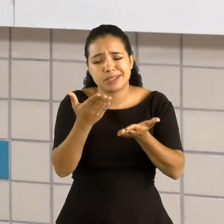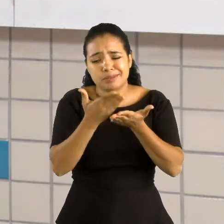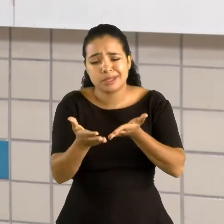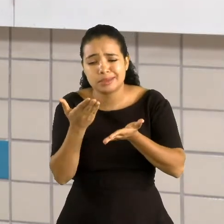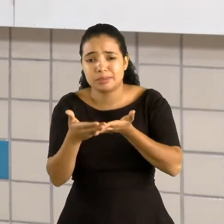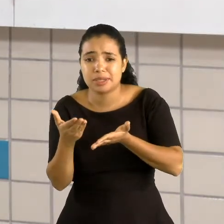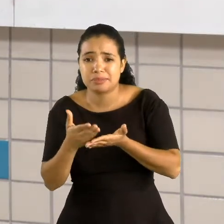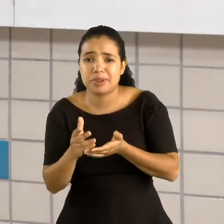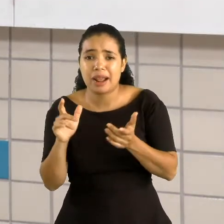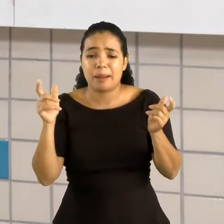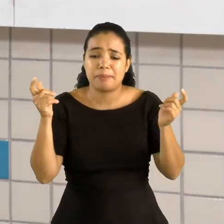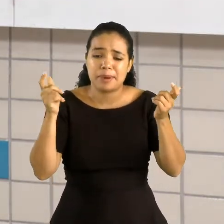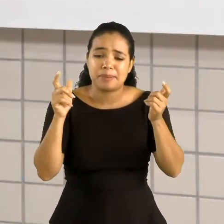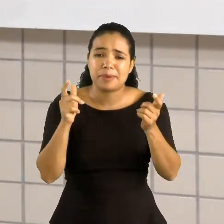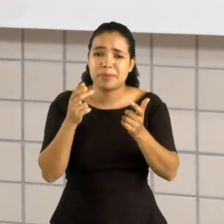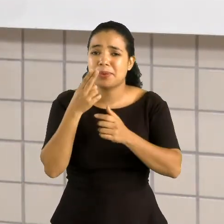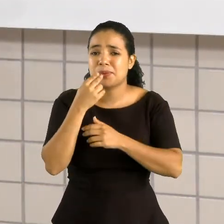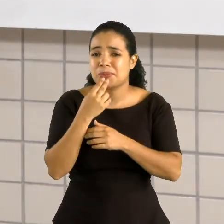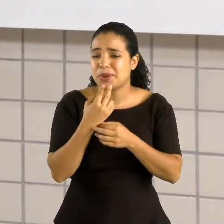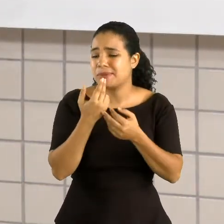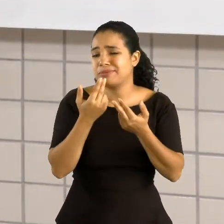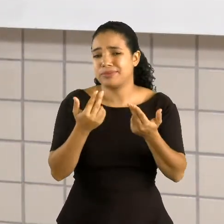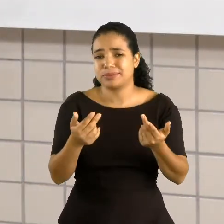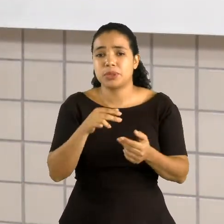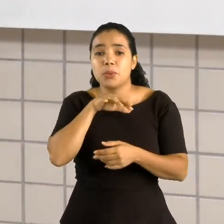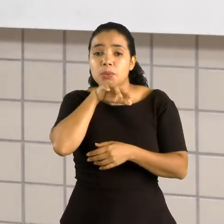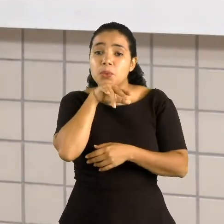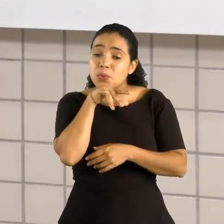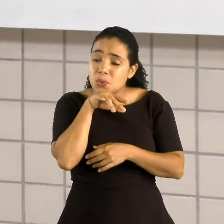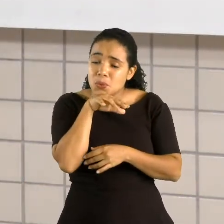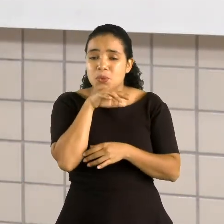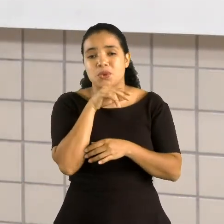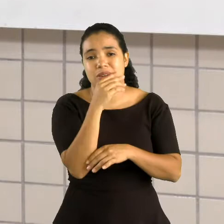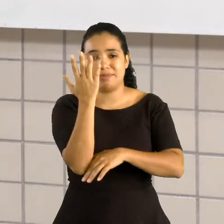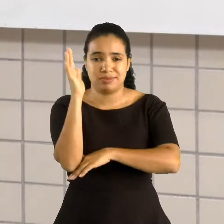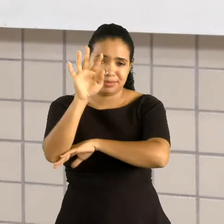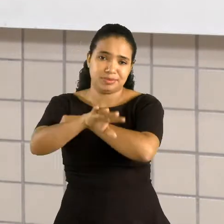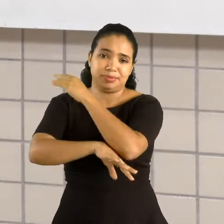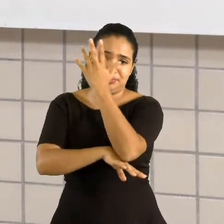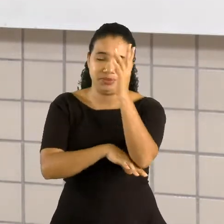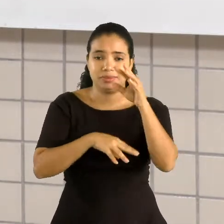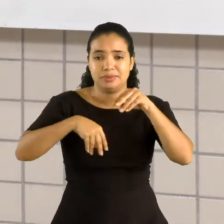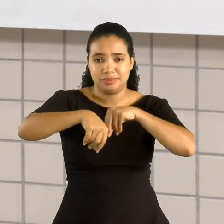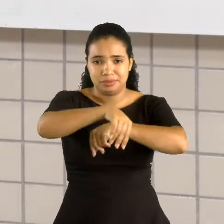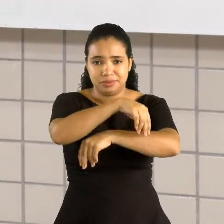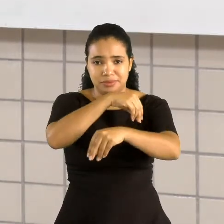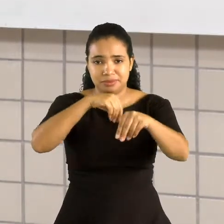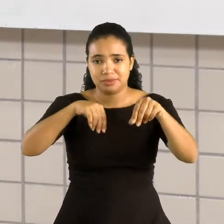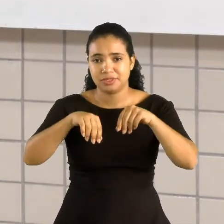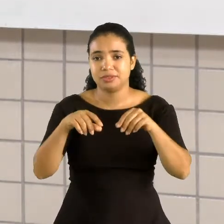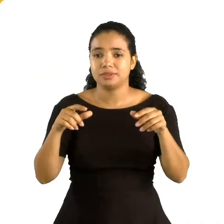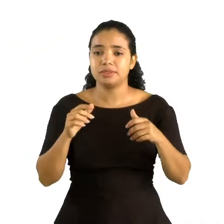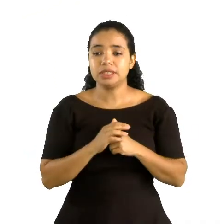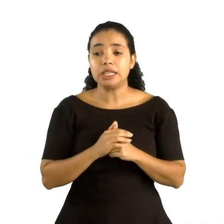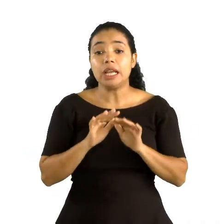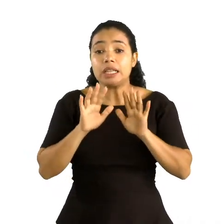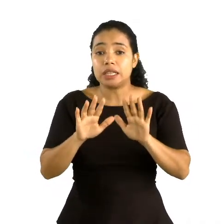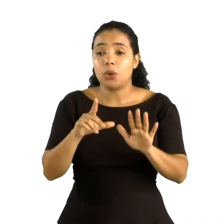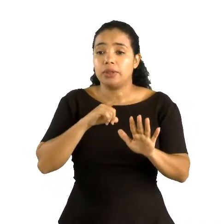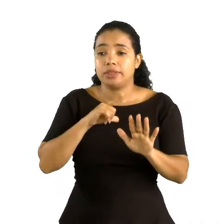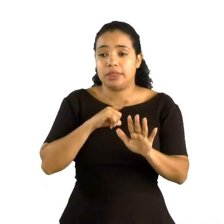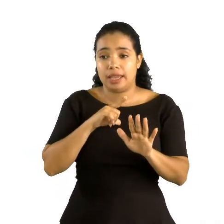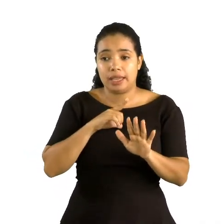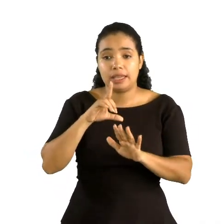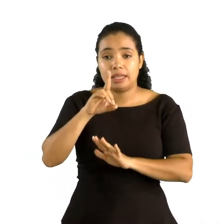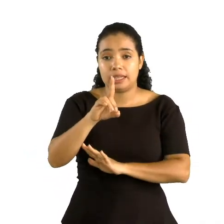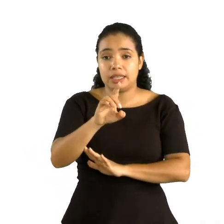de degradação do solo. Vamos começar a conhecer cada um por um? Olha só, a desertificação, ela consiste